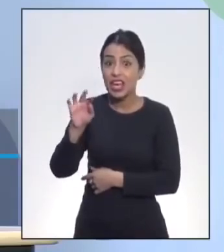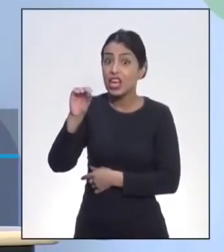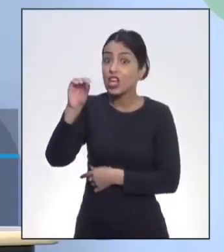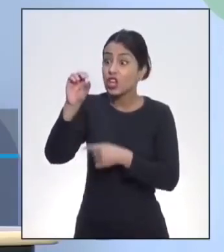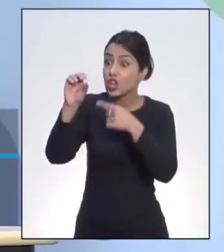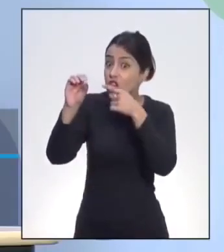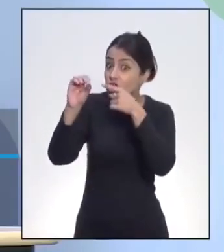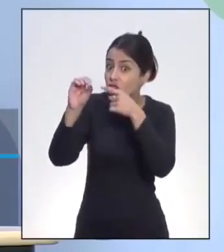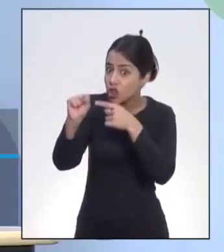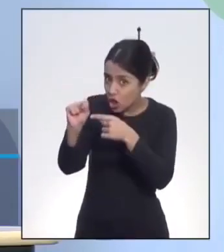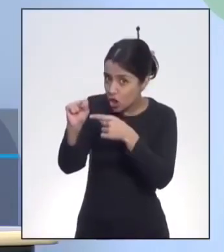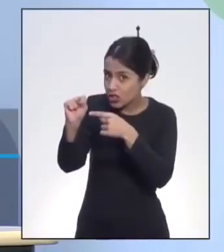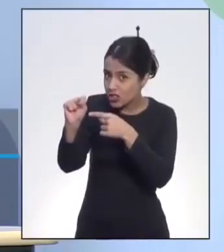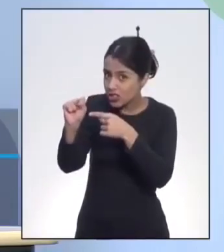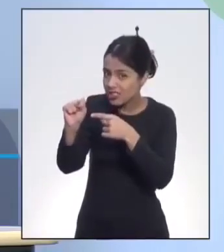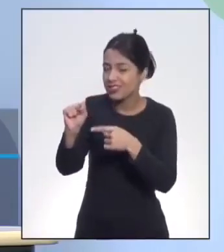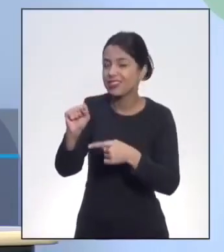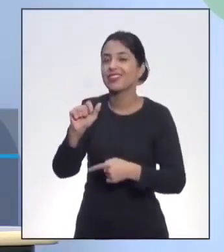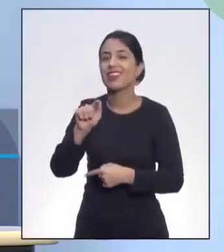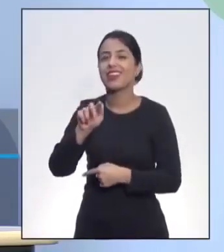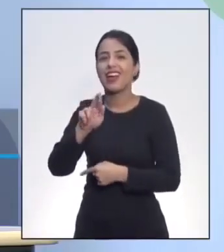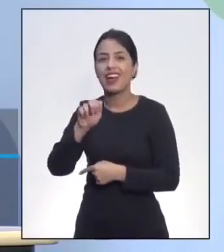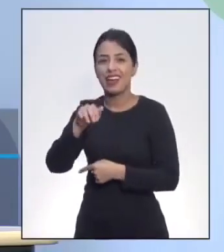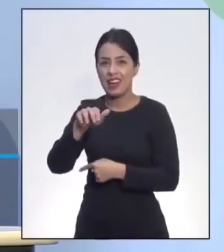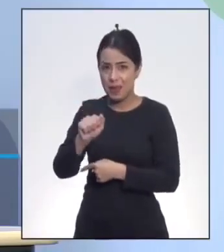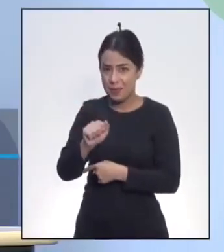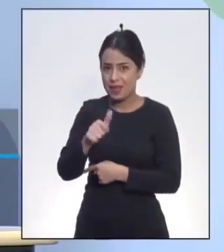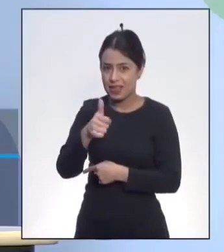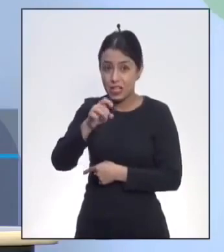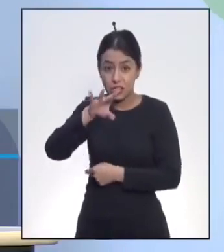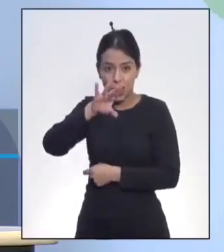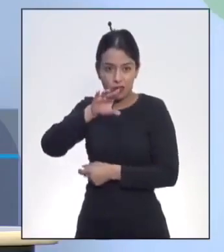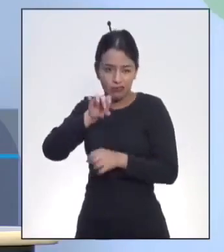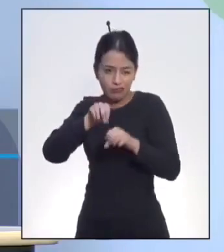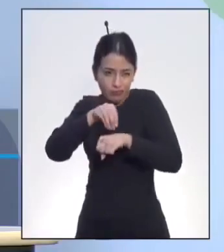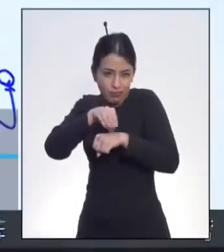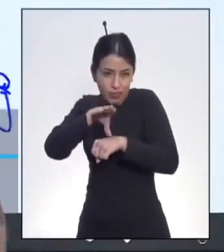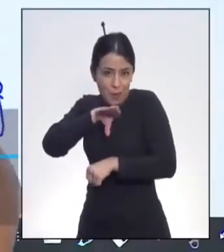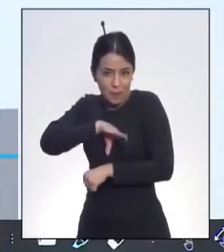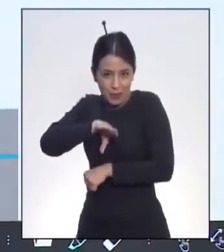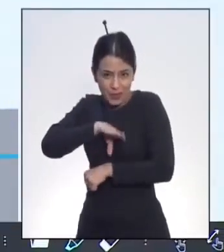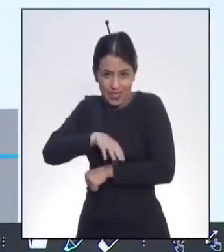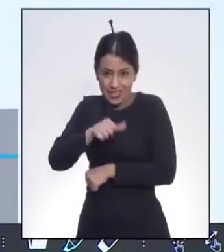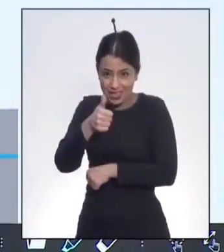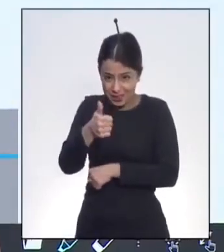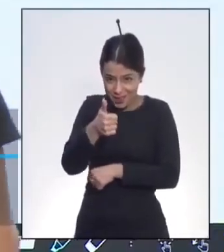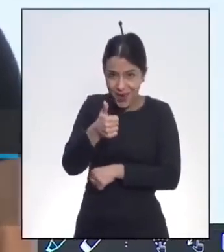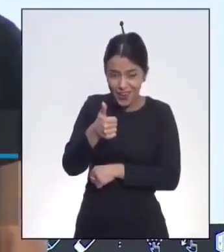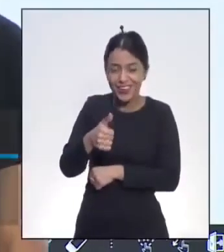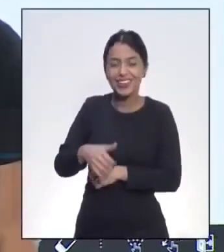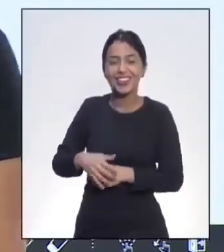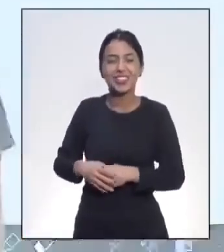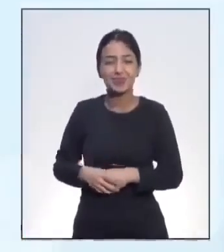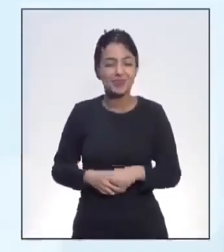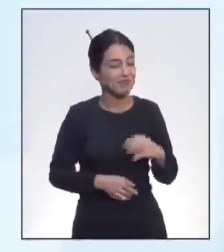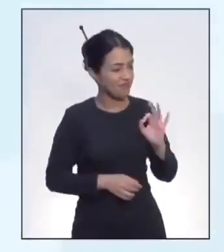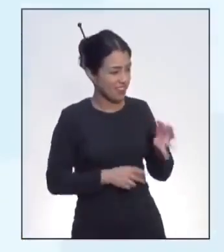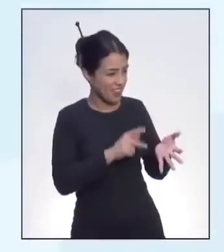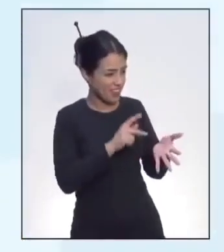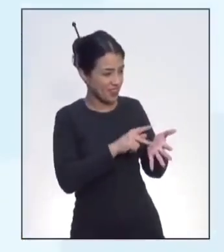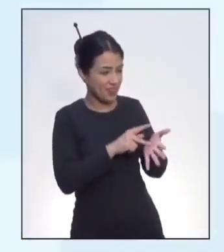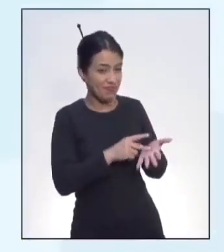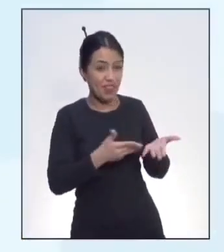equívoco, assumo, mas é bom para chamar a atenção disso. É verdade. Olha lá a resposta para vocês, ok? A atividade 2,